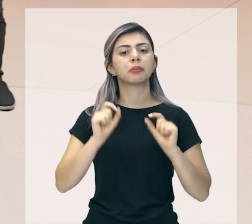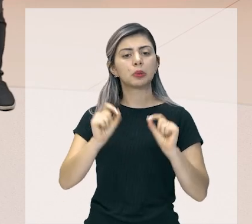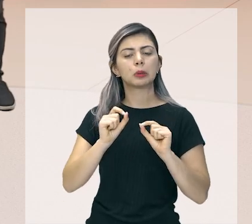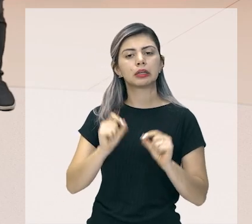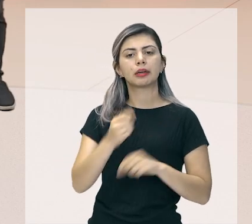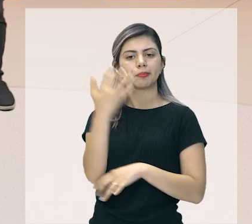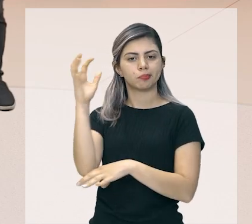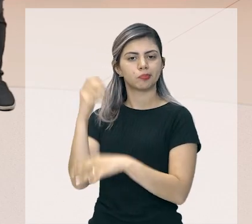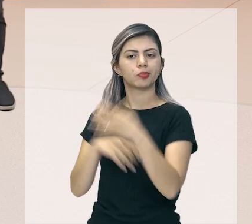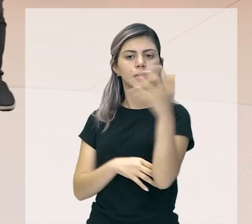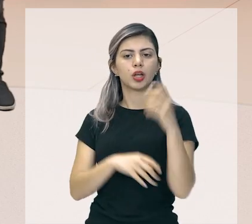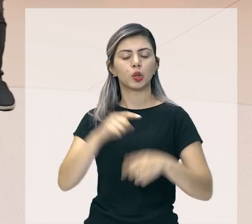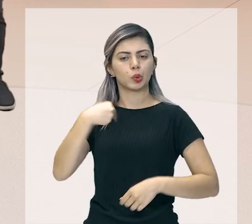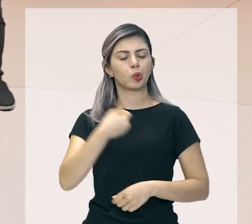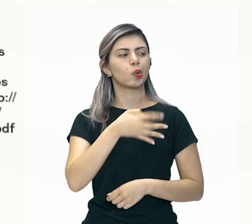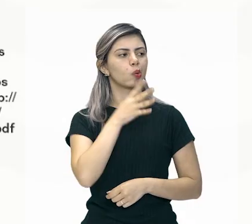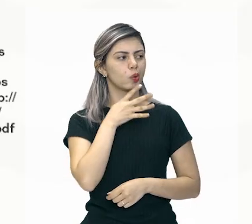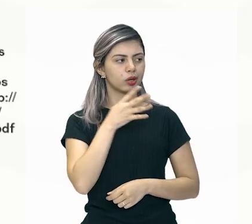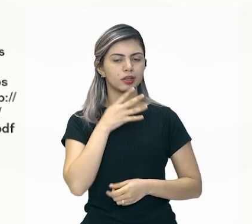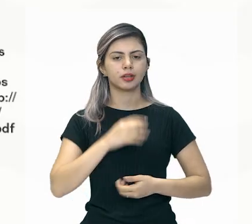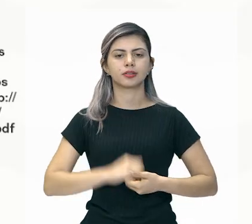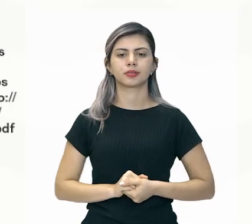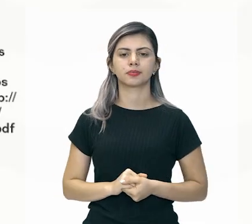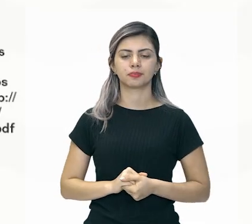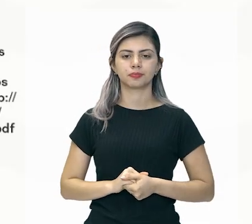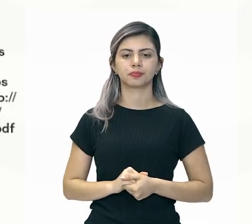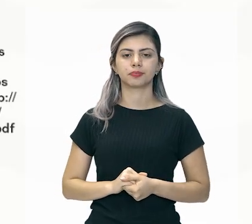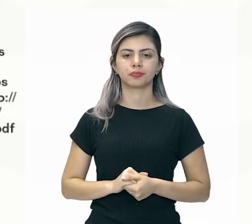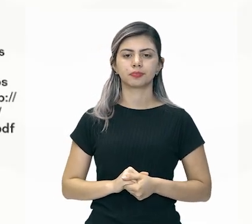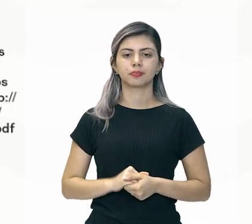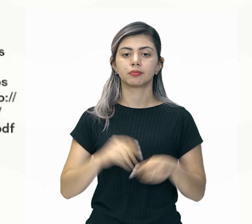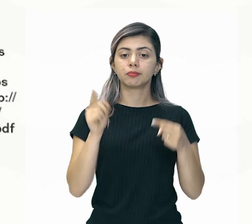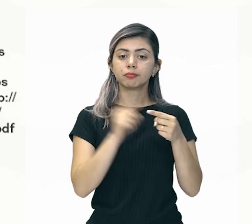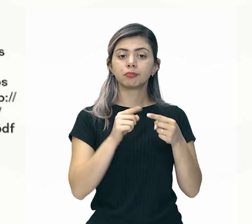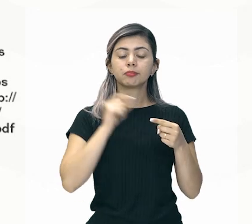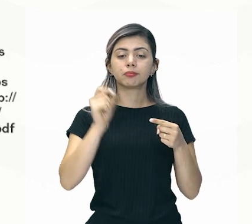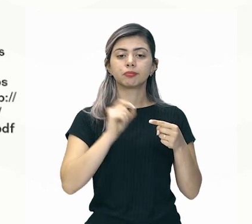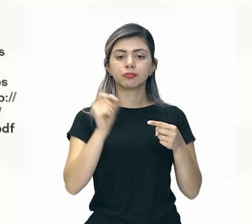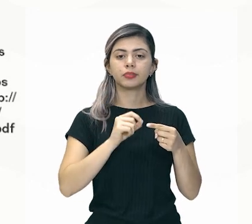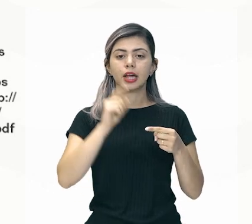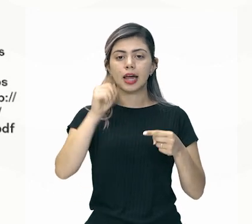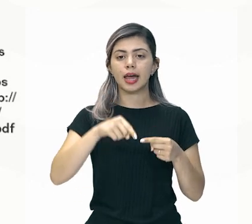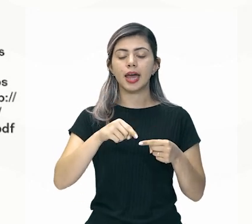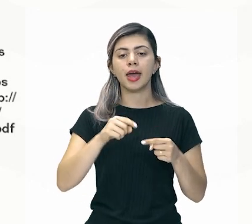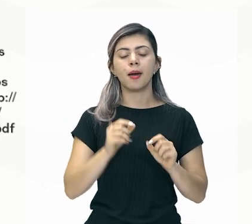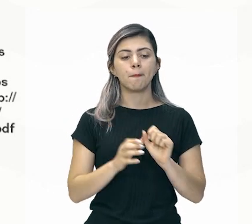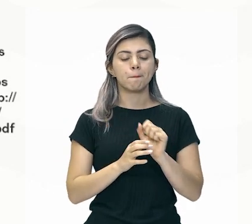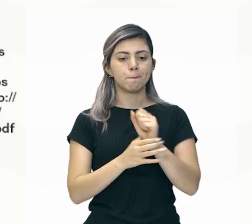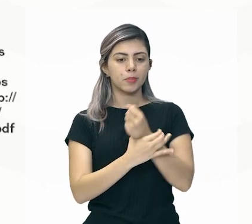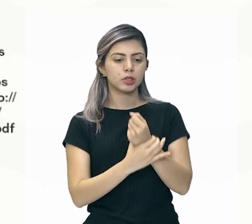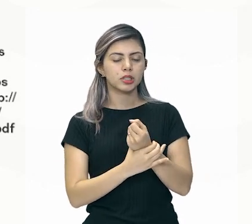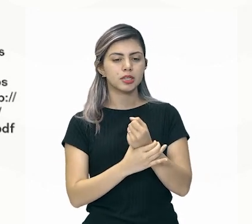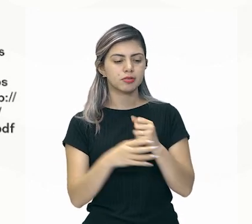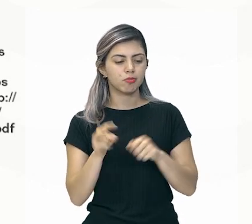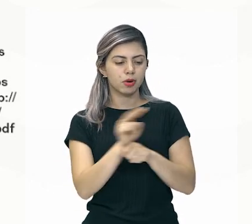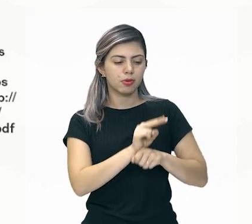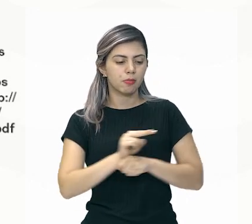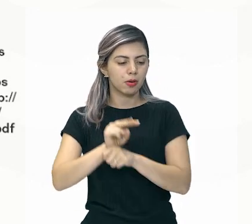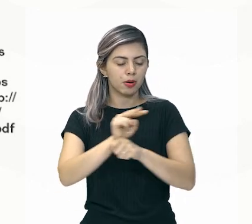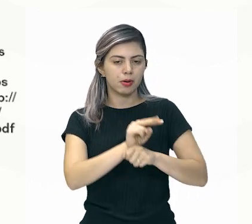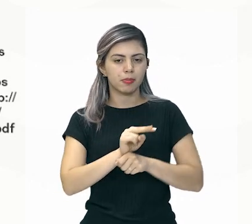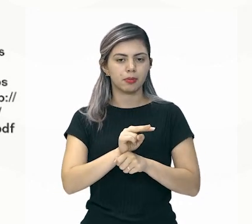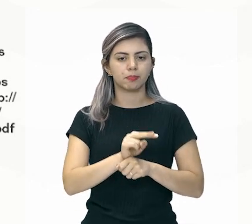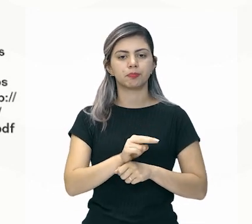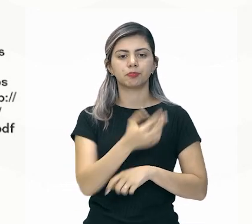a gente conhece. A gente vai ver nessa próxima tela aí agora, né? A unidade de conservação do tipo de proteção integral, que são aqui no